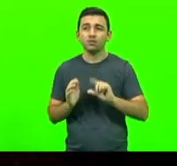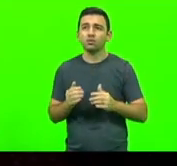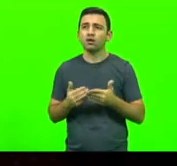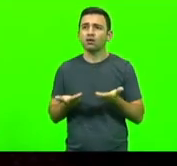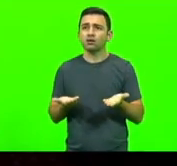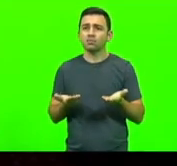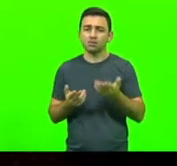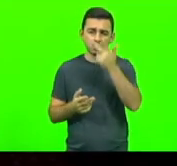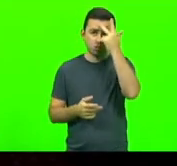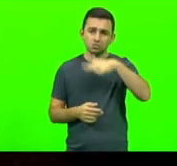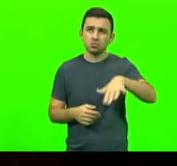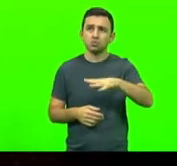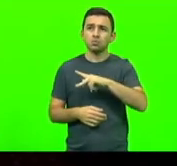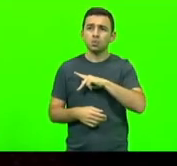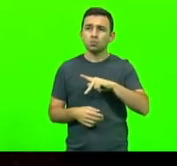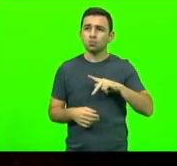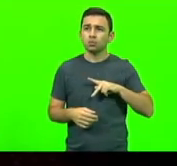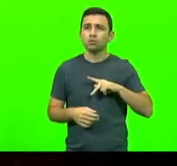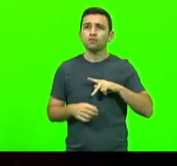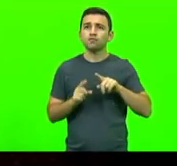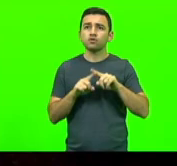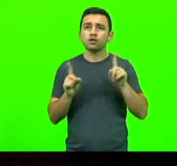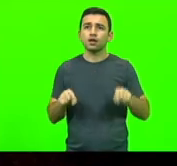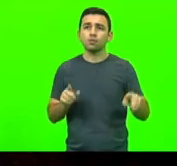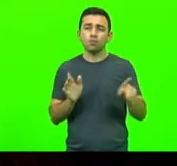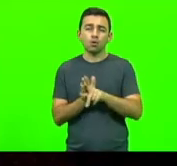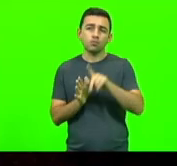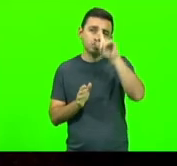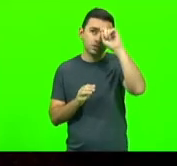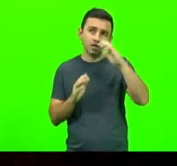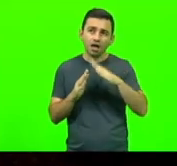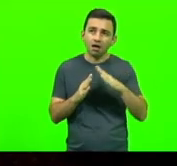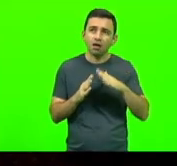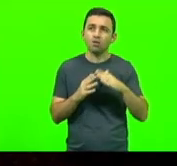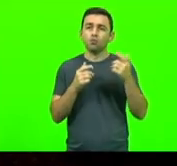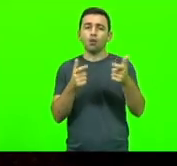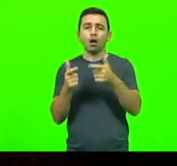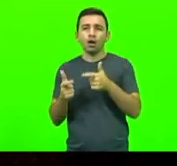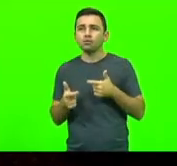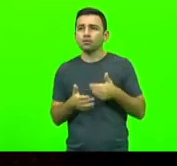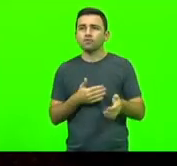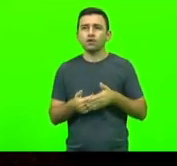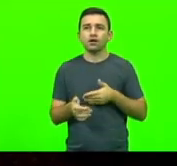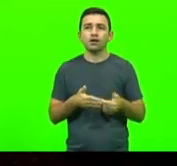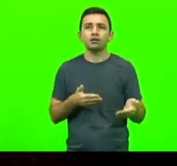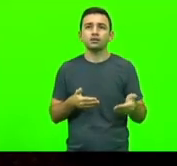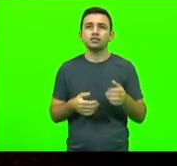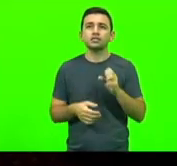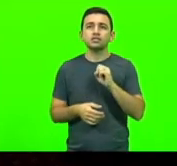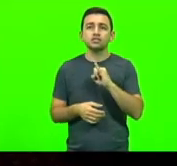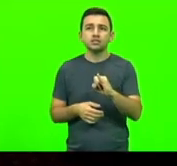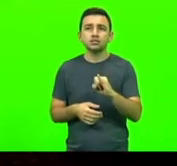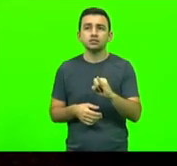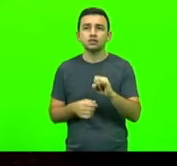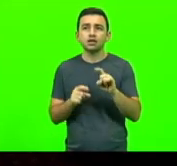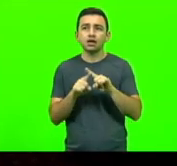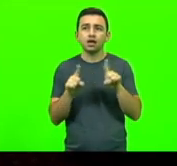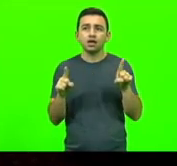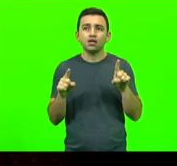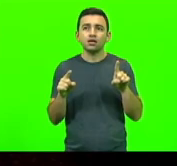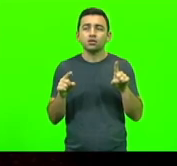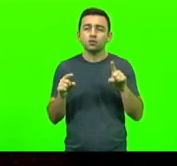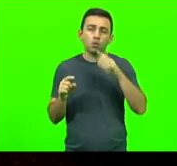funcionário público do hospital, da onde ele tiver, que tomar qualquer, descumprir